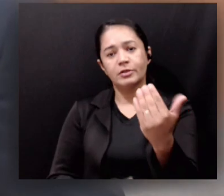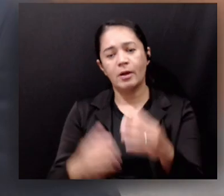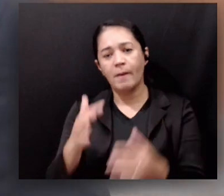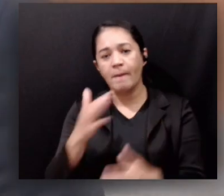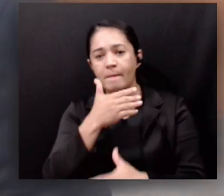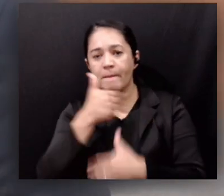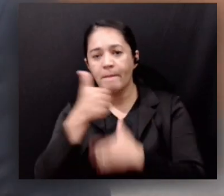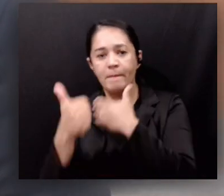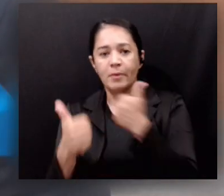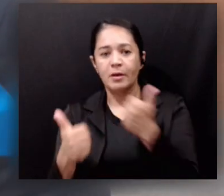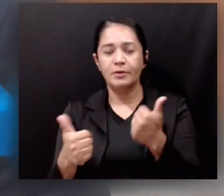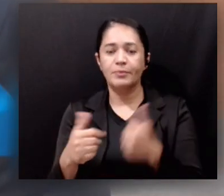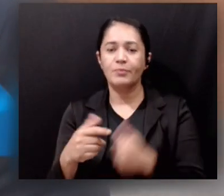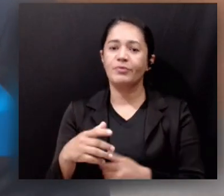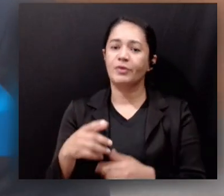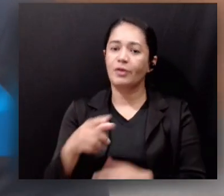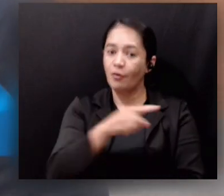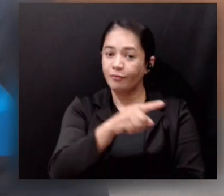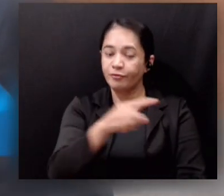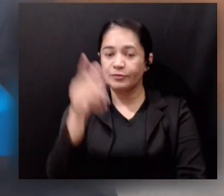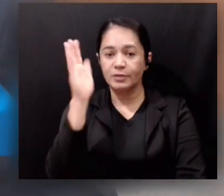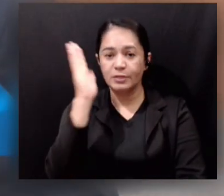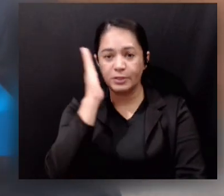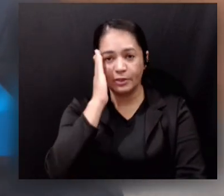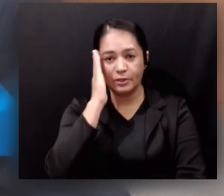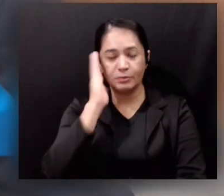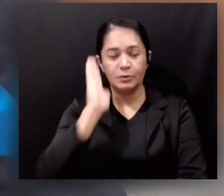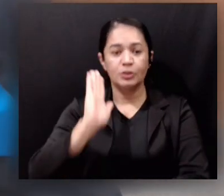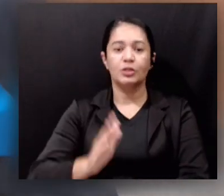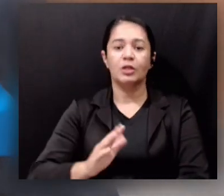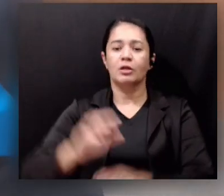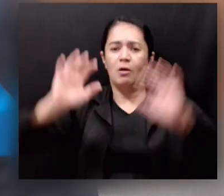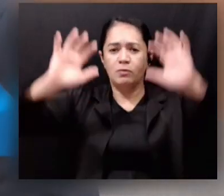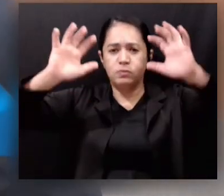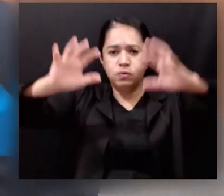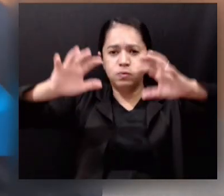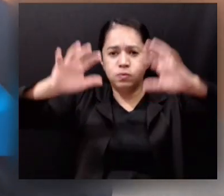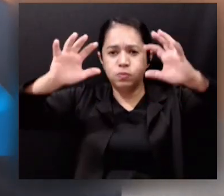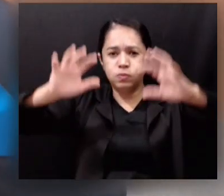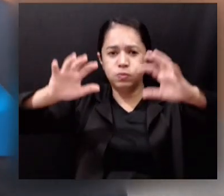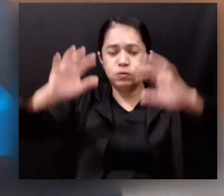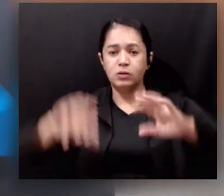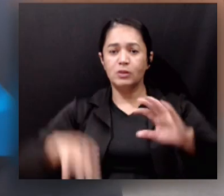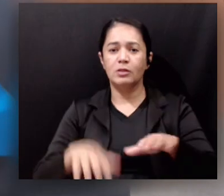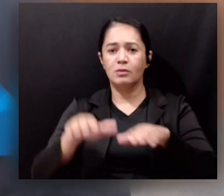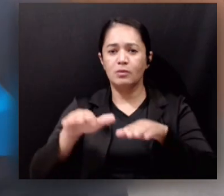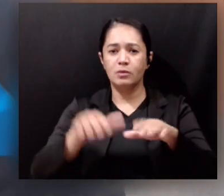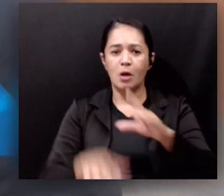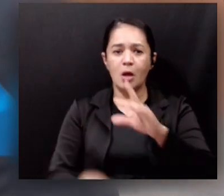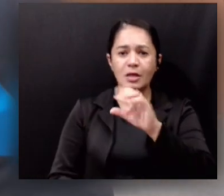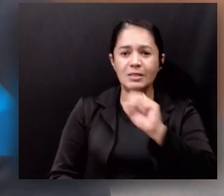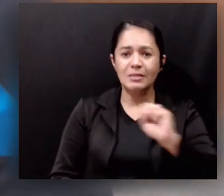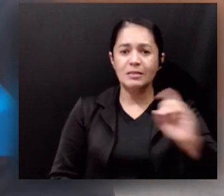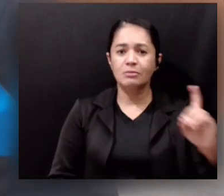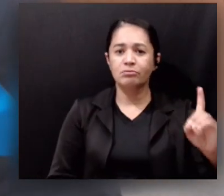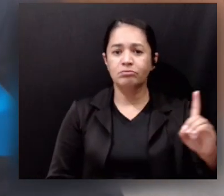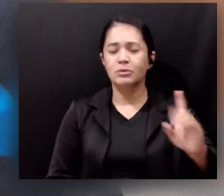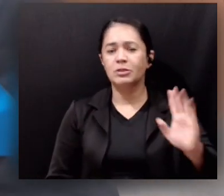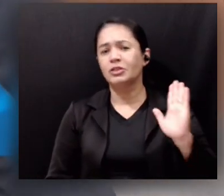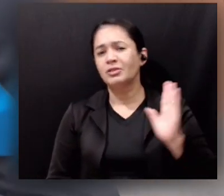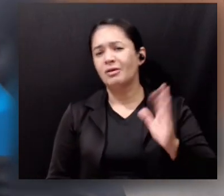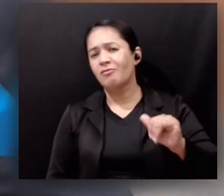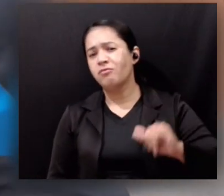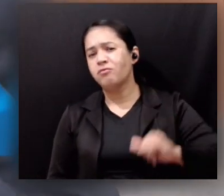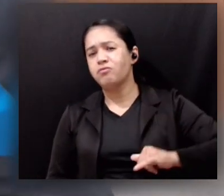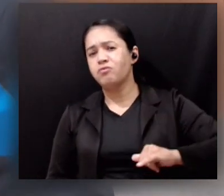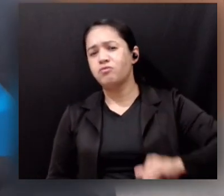muito fortes, né, e a rodovia Santos Dumont tem sofrido muito, com muitos buracos lá, né? Nós fizemos essa moção porque eles